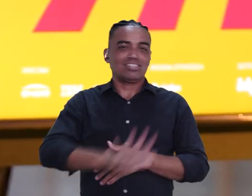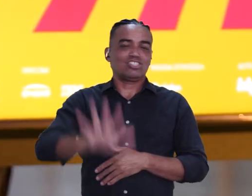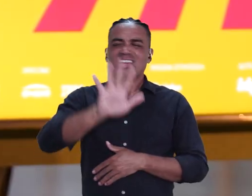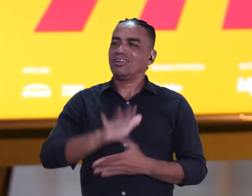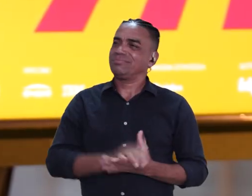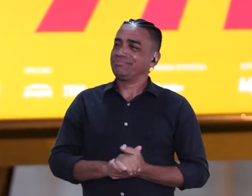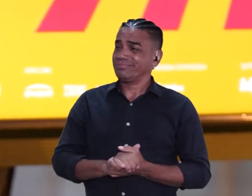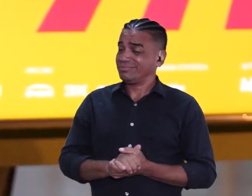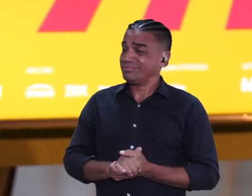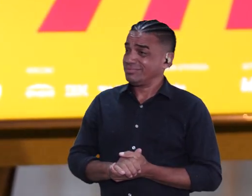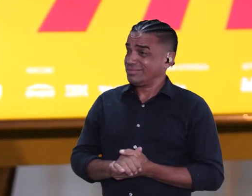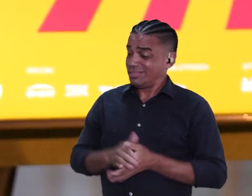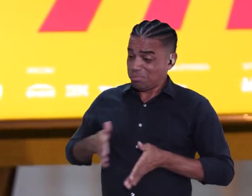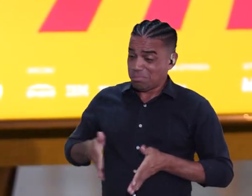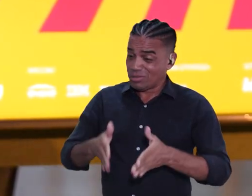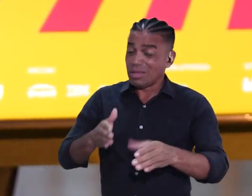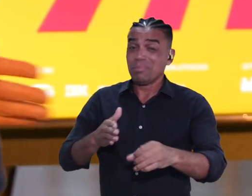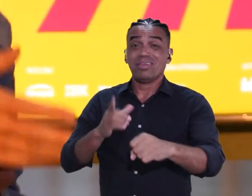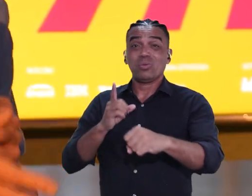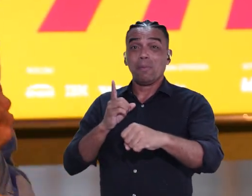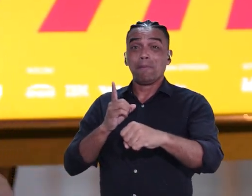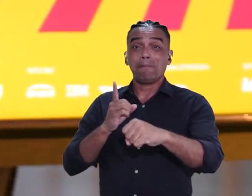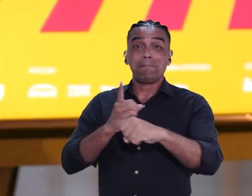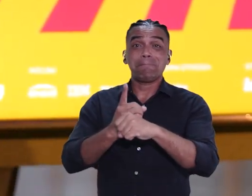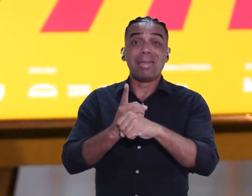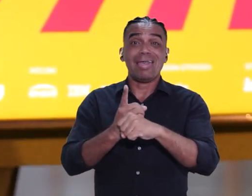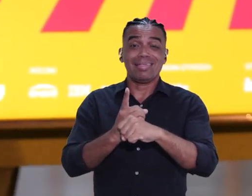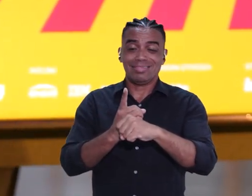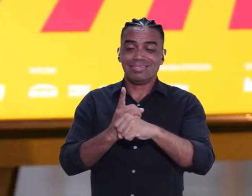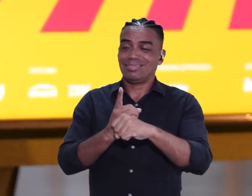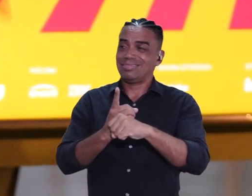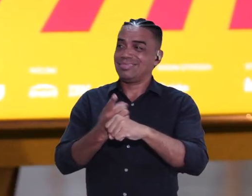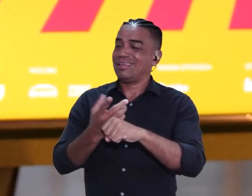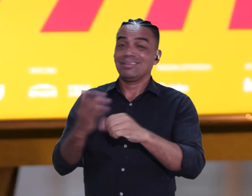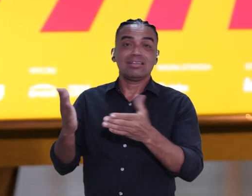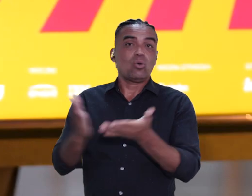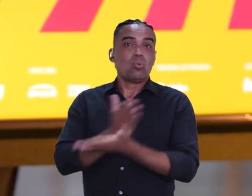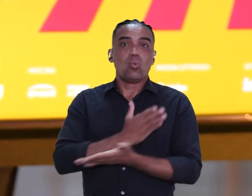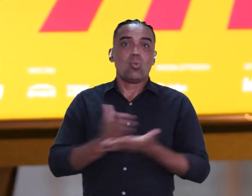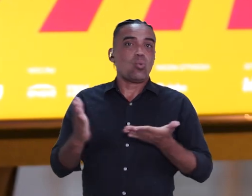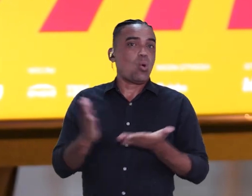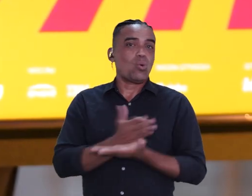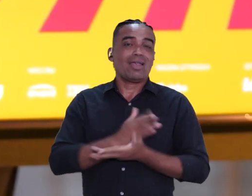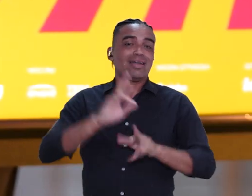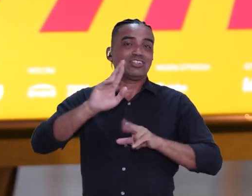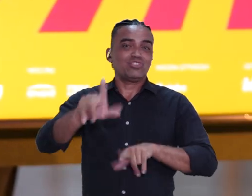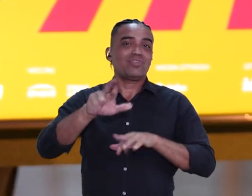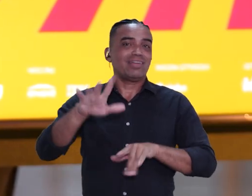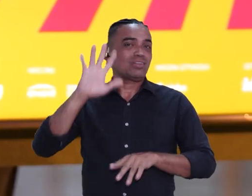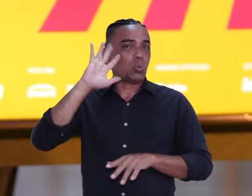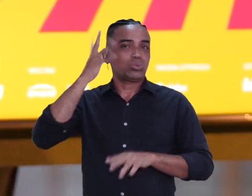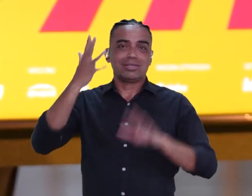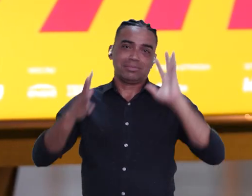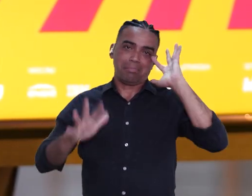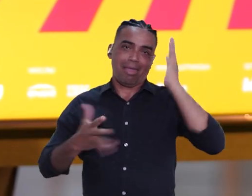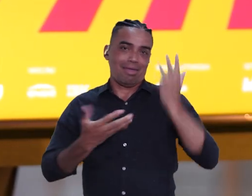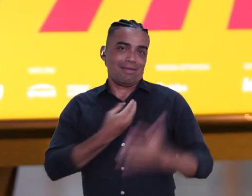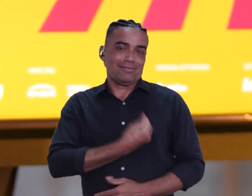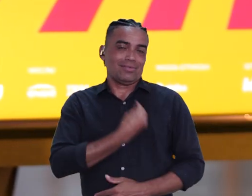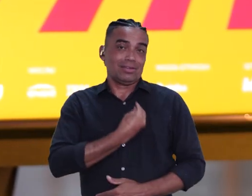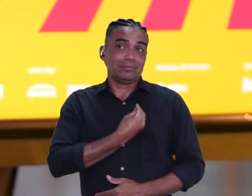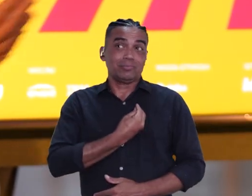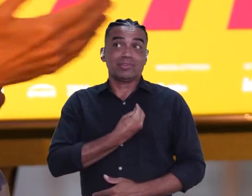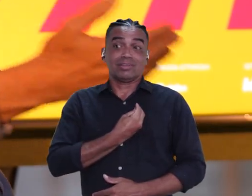falar, não, no meio do caminho tinha uma pedra, tem uma pedra, e isto para qualquer e as mais diferentes situações. Isso